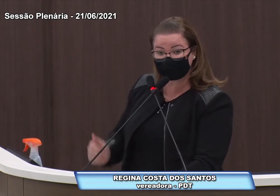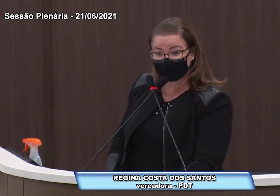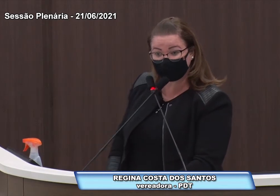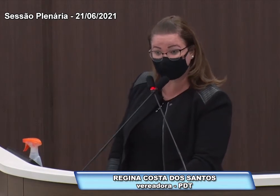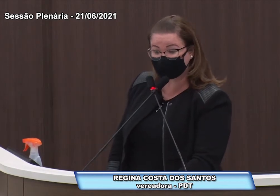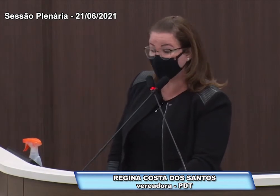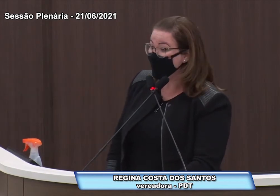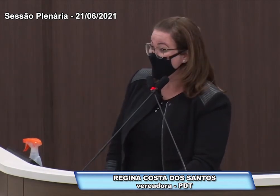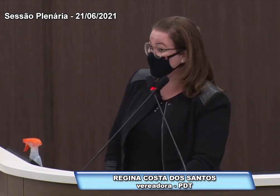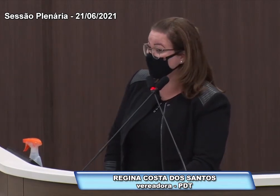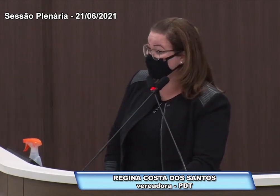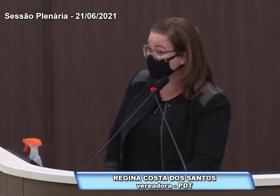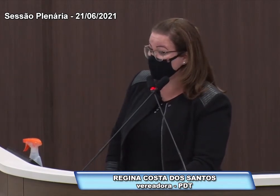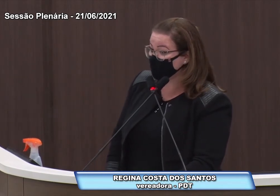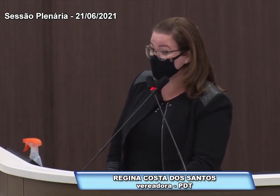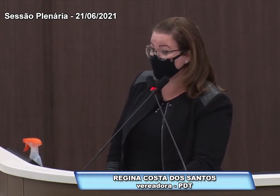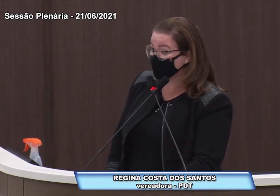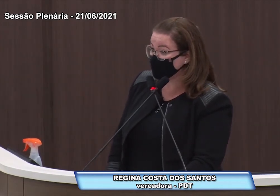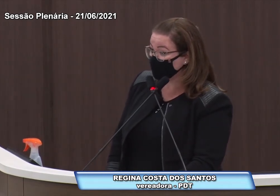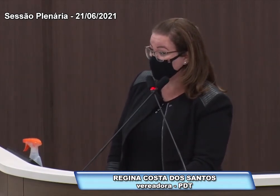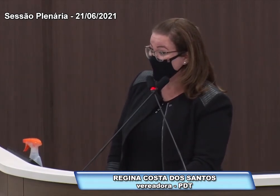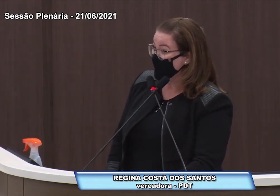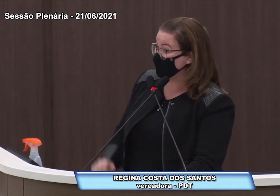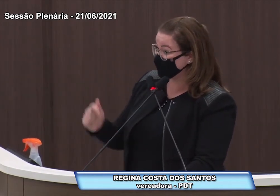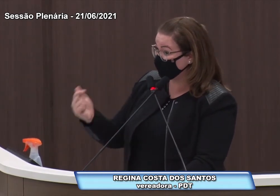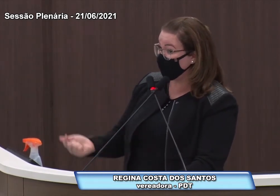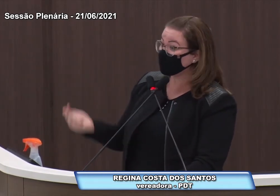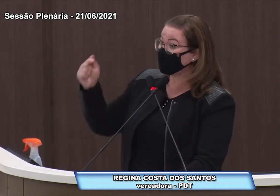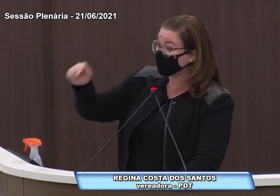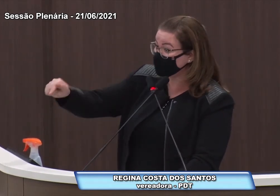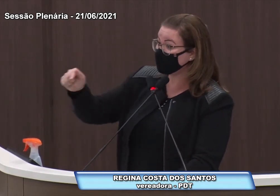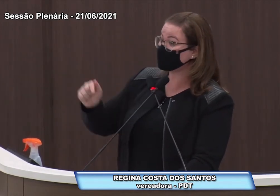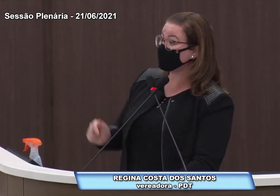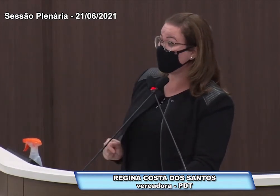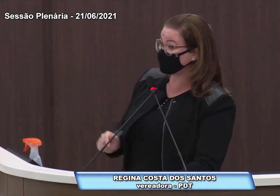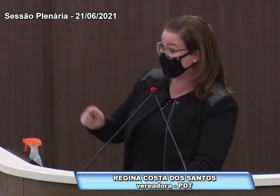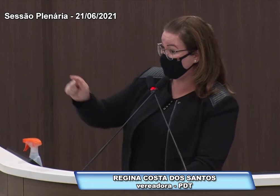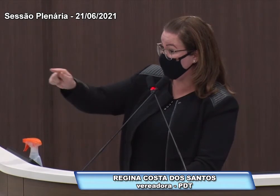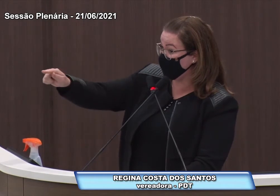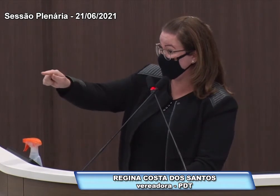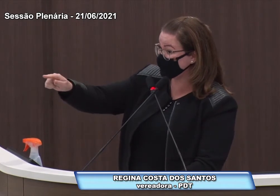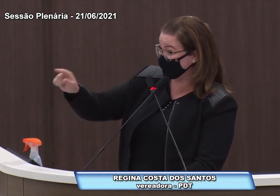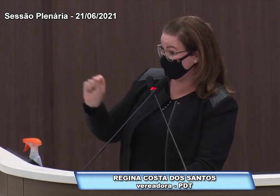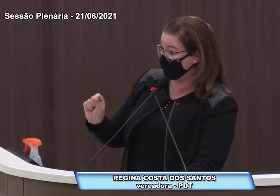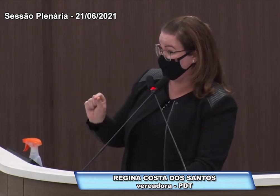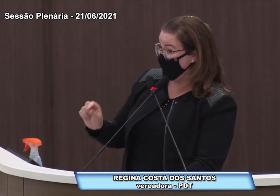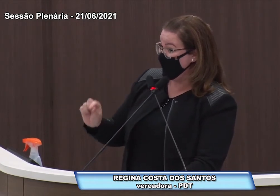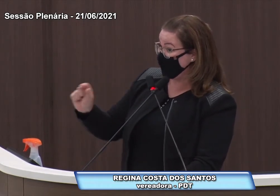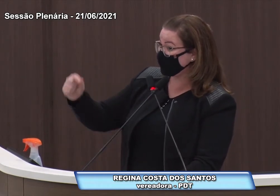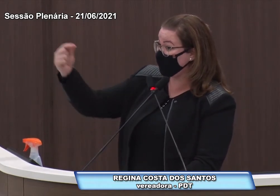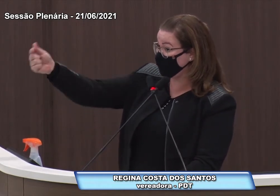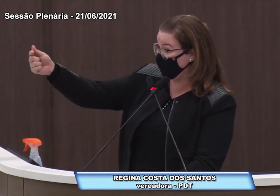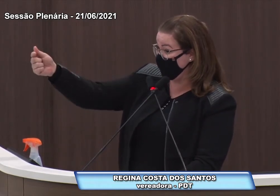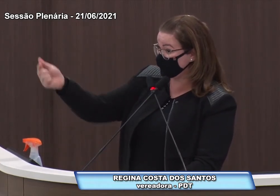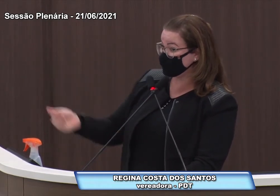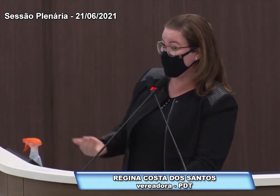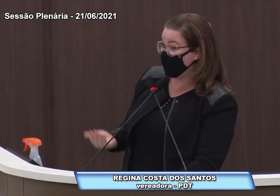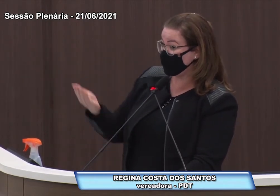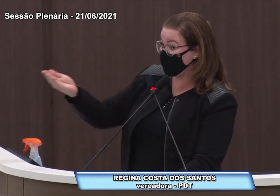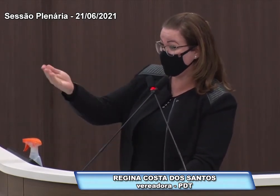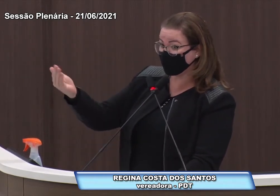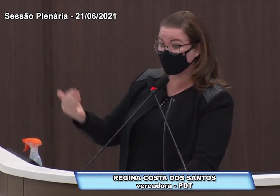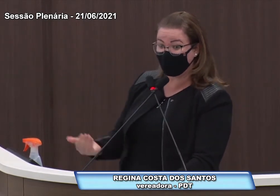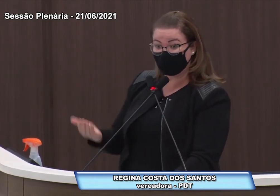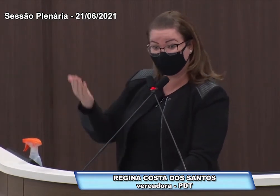a sua empresa à disposição para fazer serviços para o município. Mas e volta a acontecer a mesma coisa. Daqui a pouco esta, gringo, ela dá